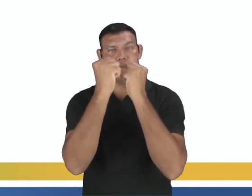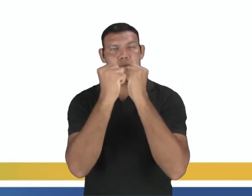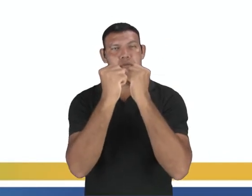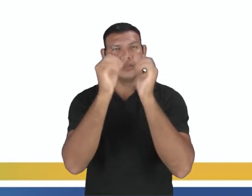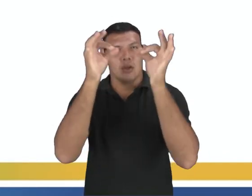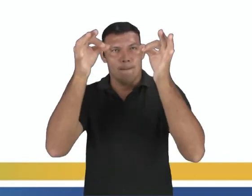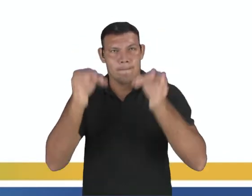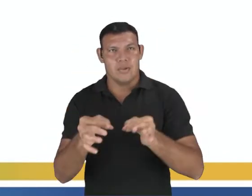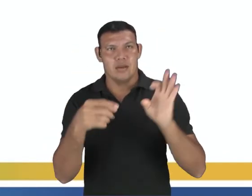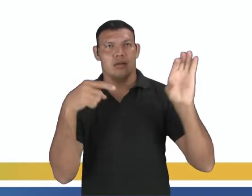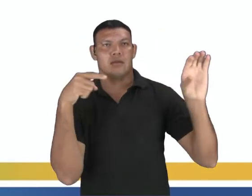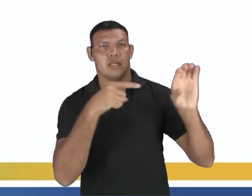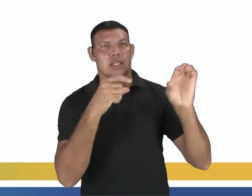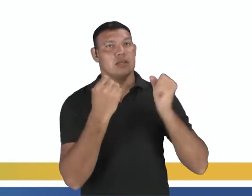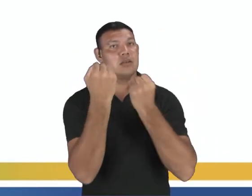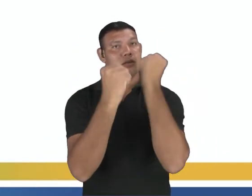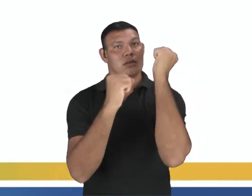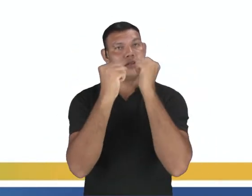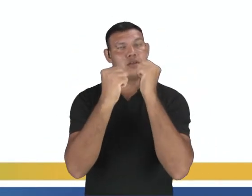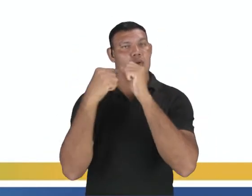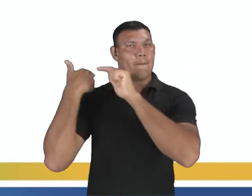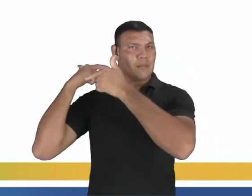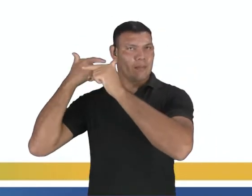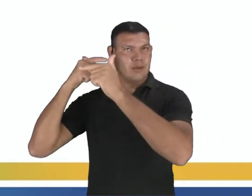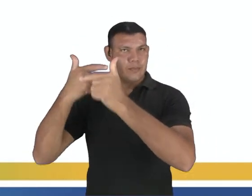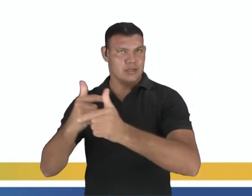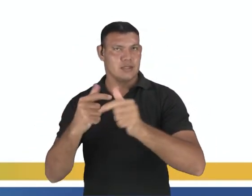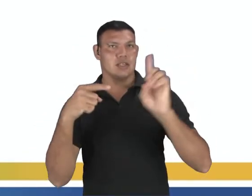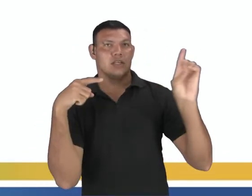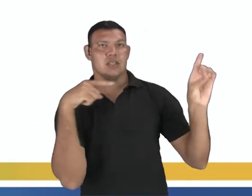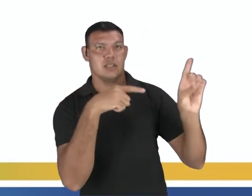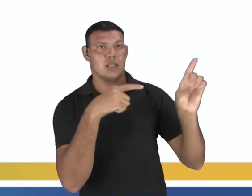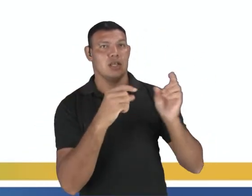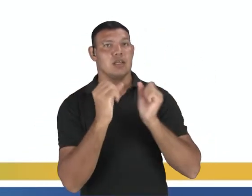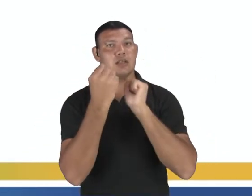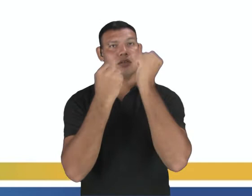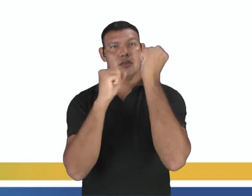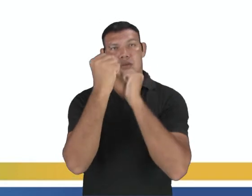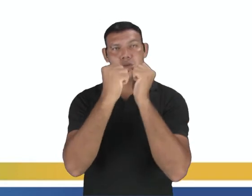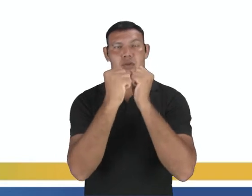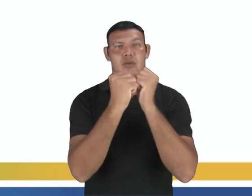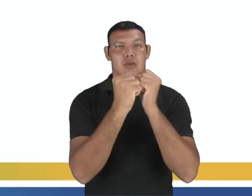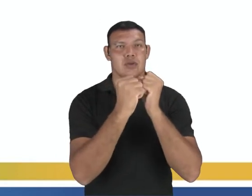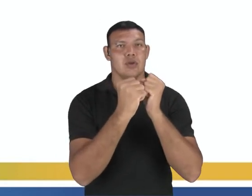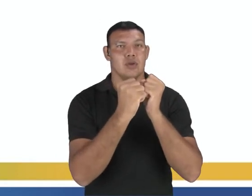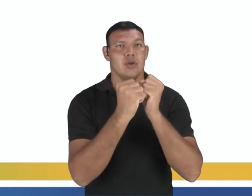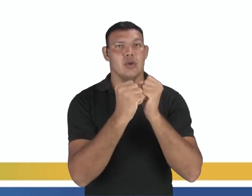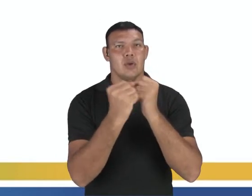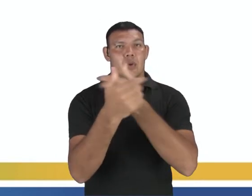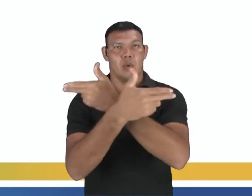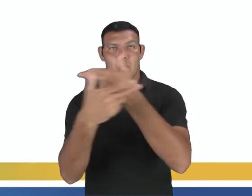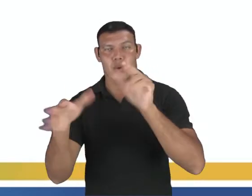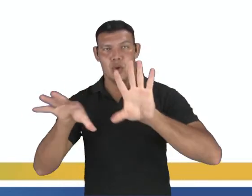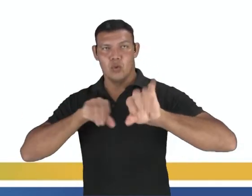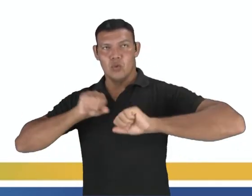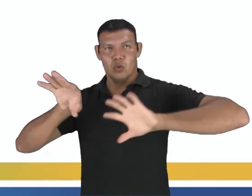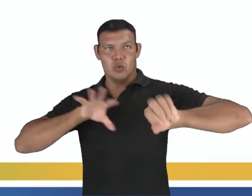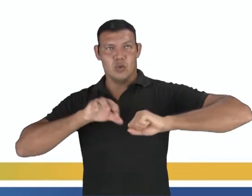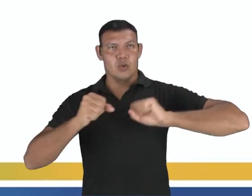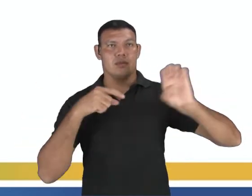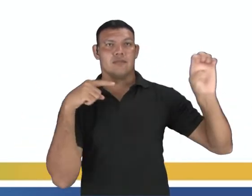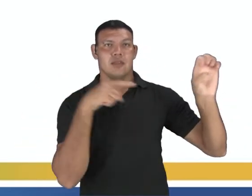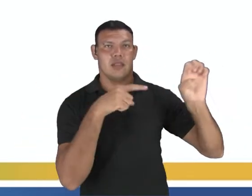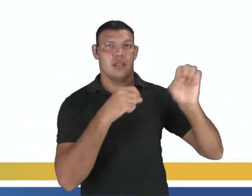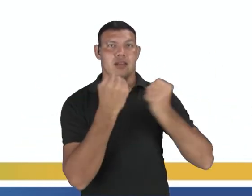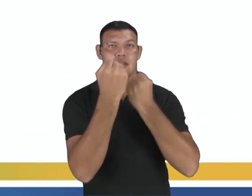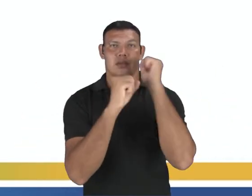D: indústria de bens de consumo. Ou E: indústria de bens intermediários. Então, como nós aprendemos, lá no início,